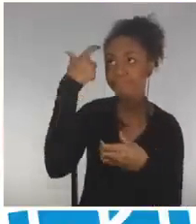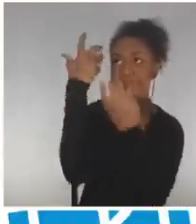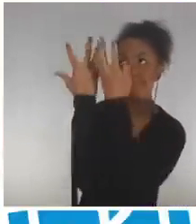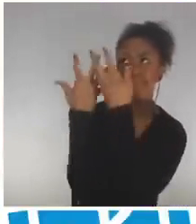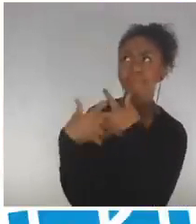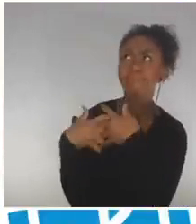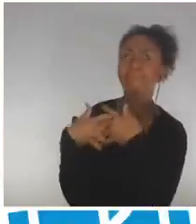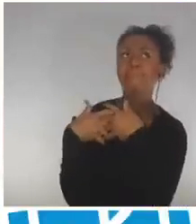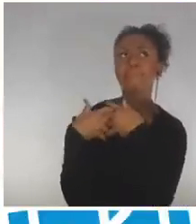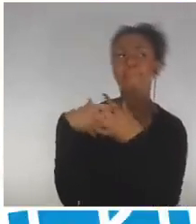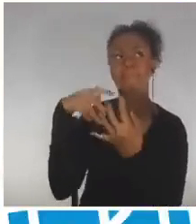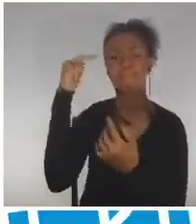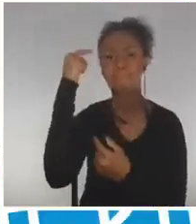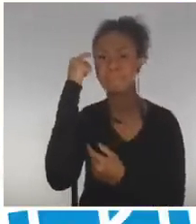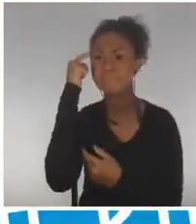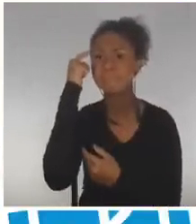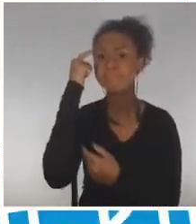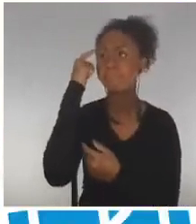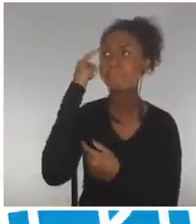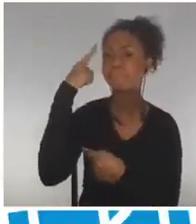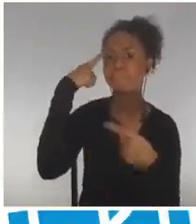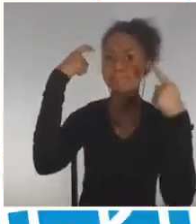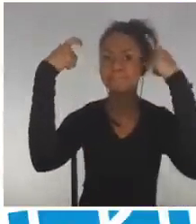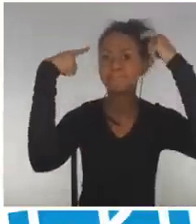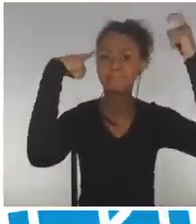de raciocínio criativo, de